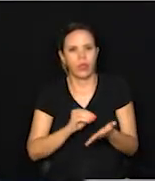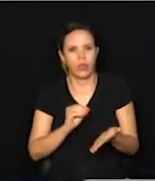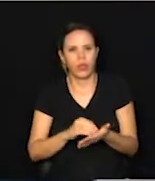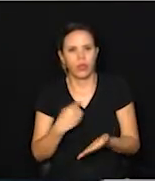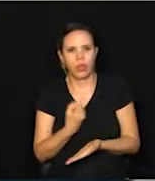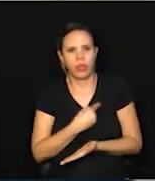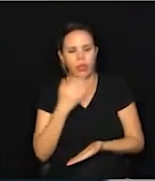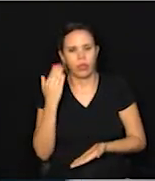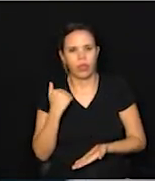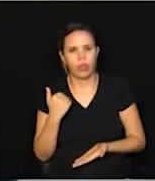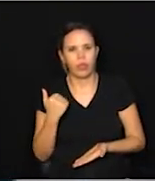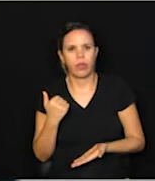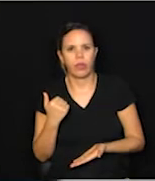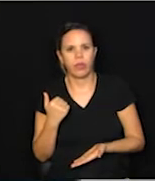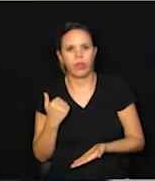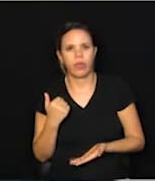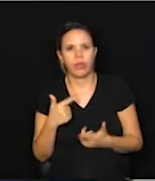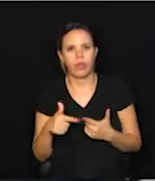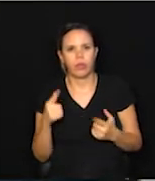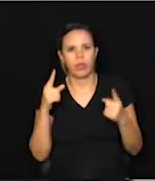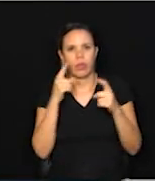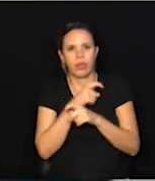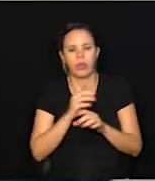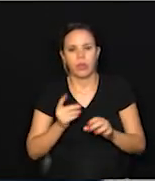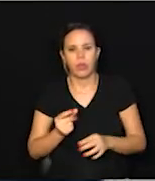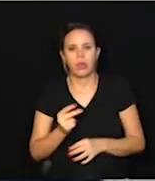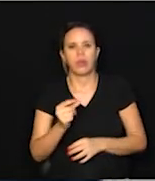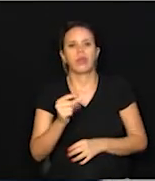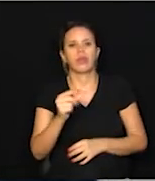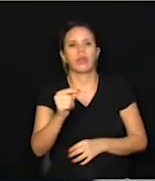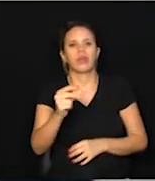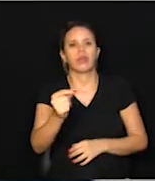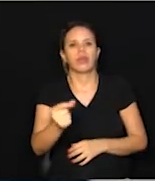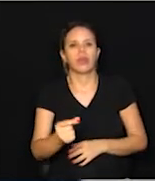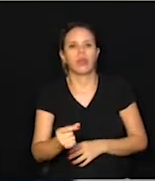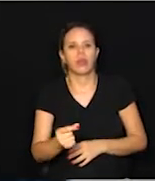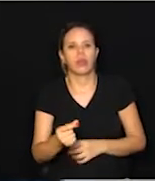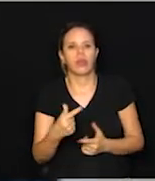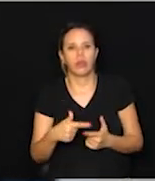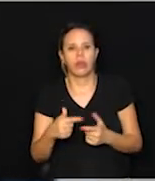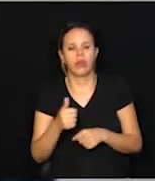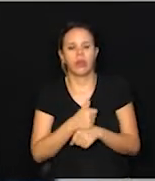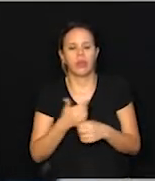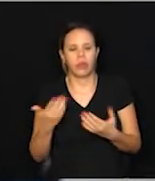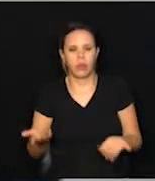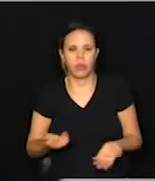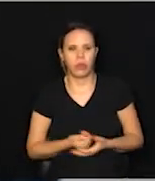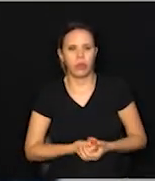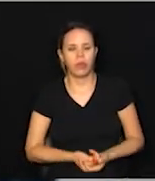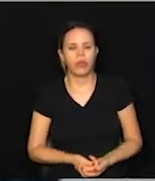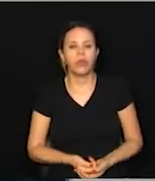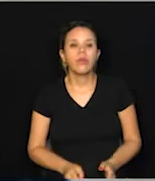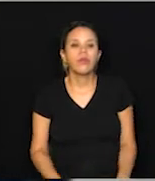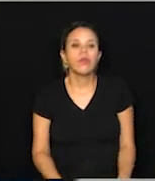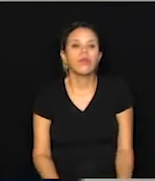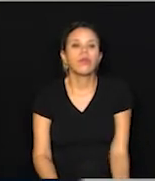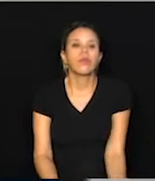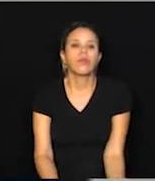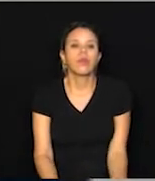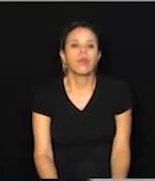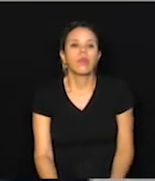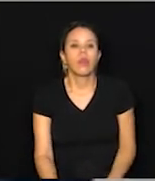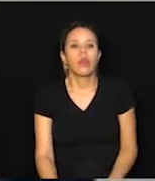sabemos, não digo crônica, mas que é de longa data desse tipo de profissional. Quanto aos